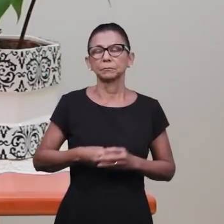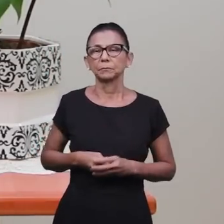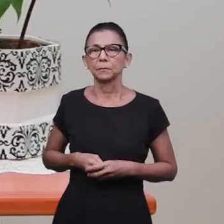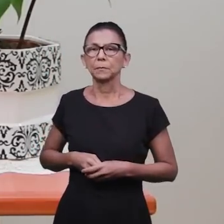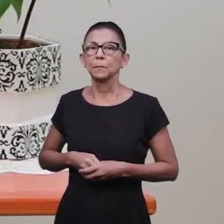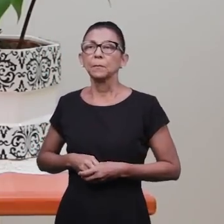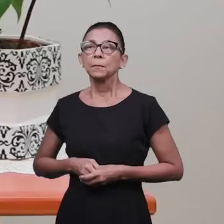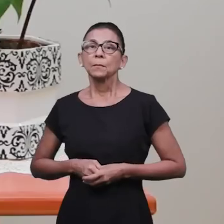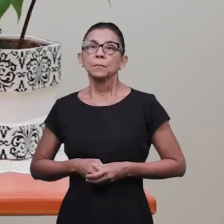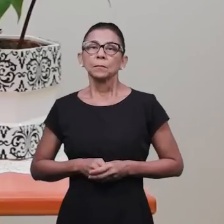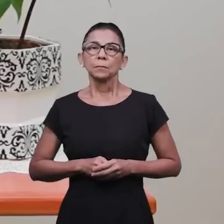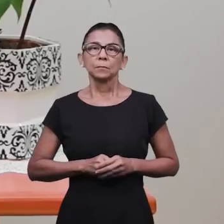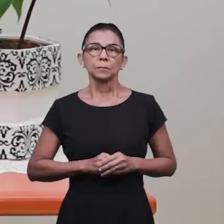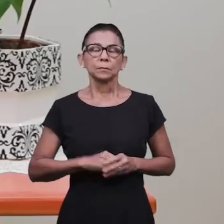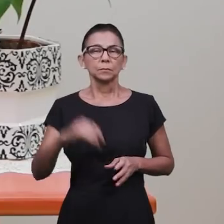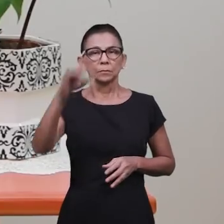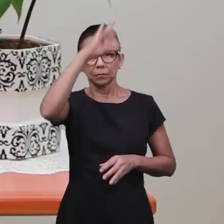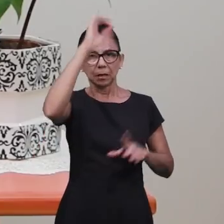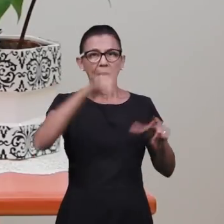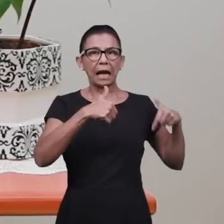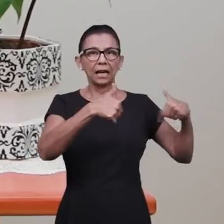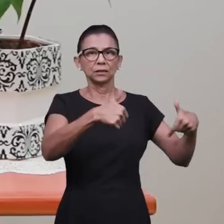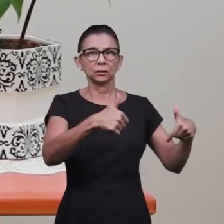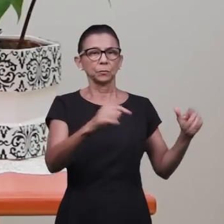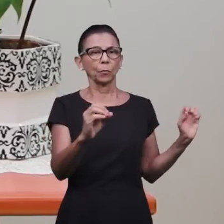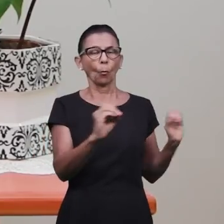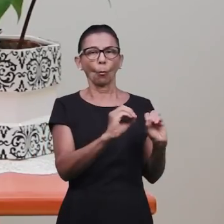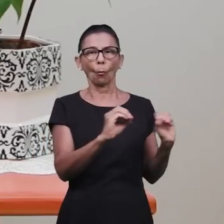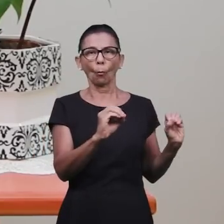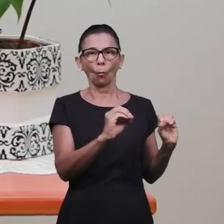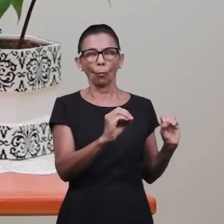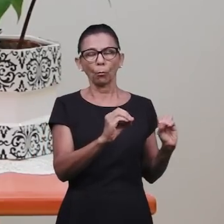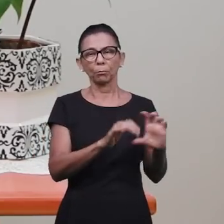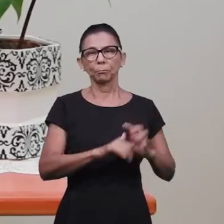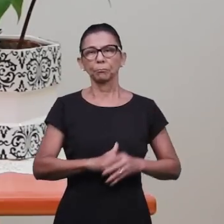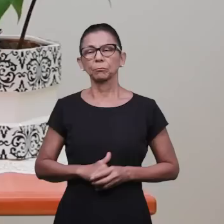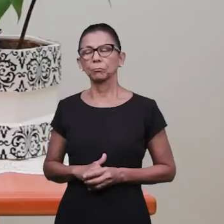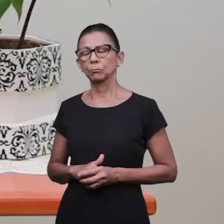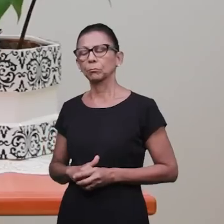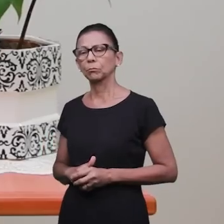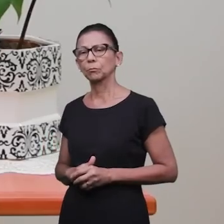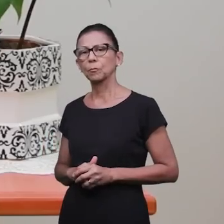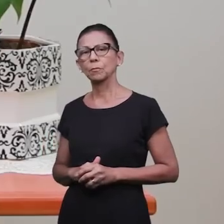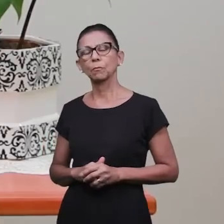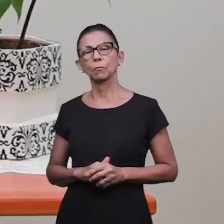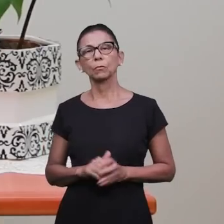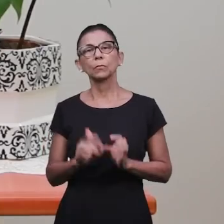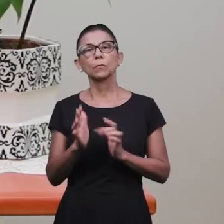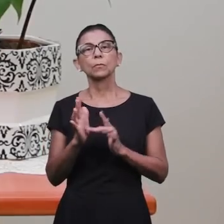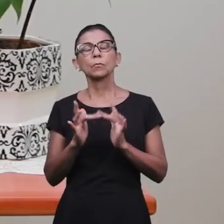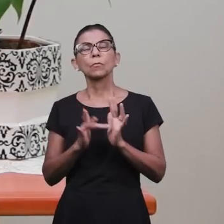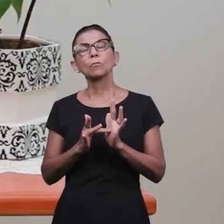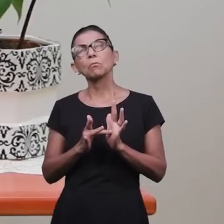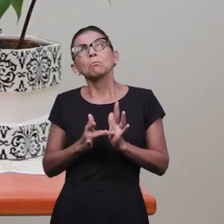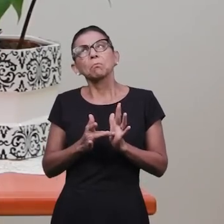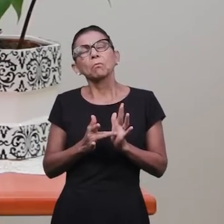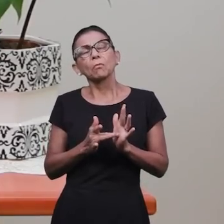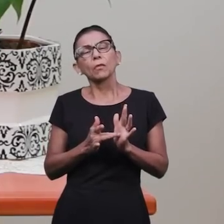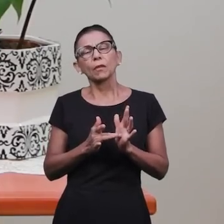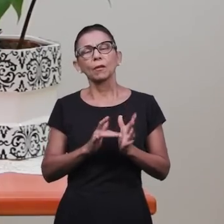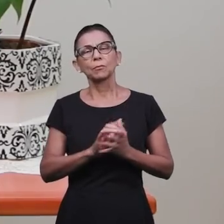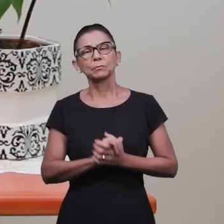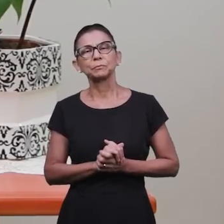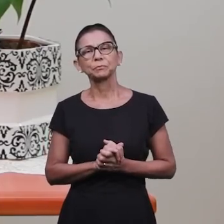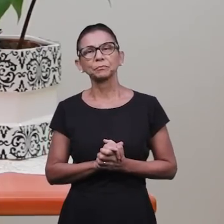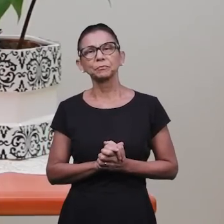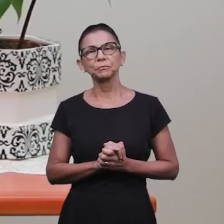mais. Mas não há a operação do Espírito Santo. O que, que Jesus ele está falando com a expressão